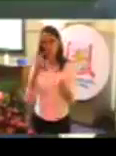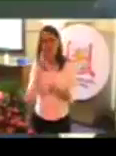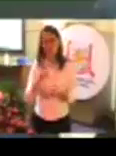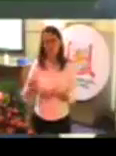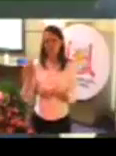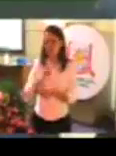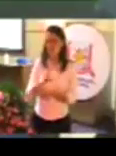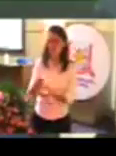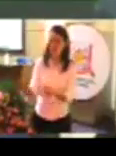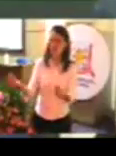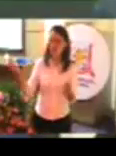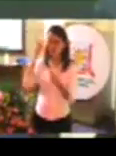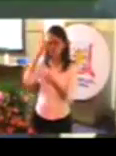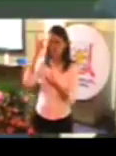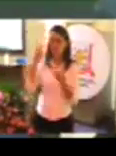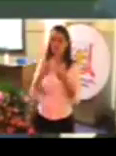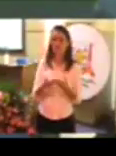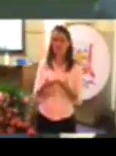assisti demais.